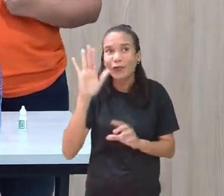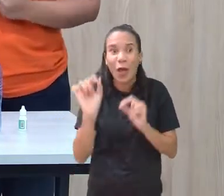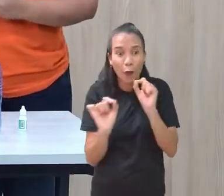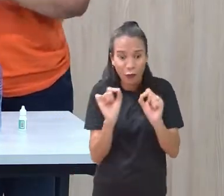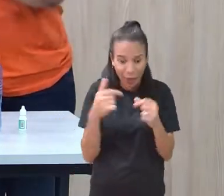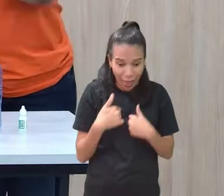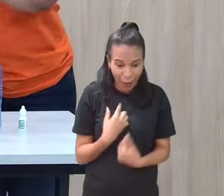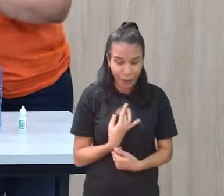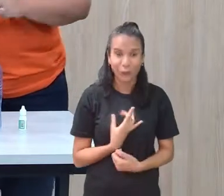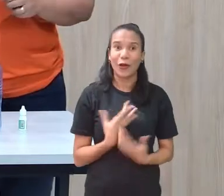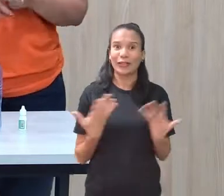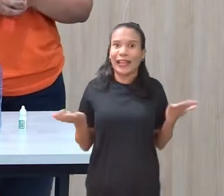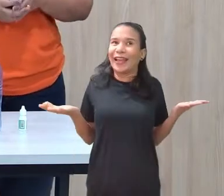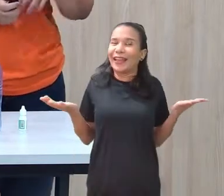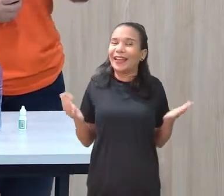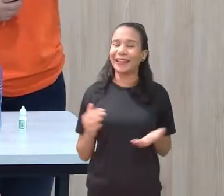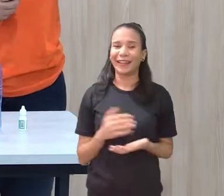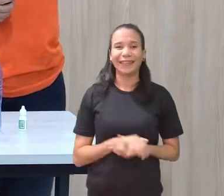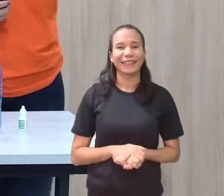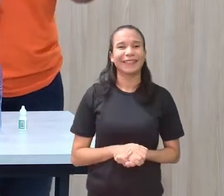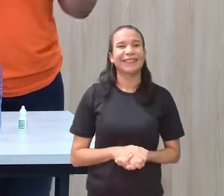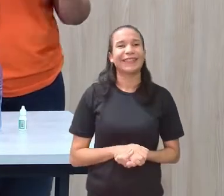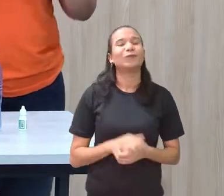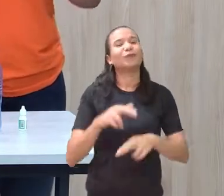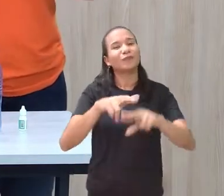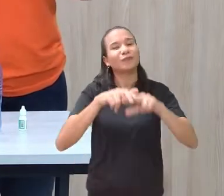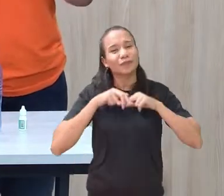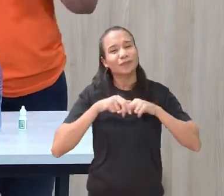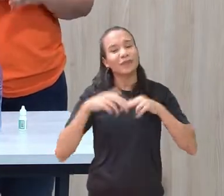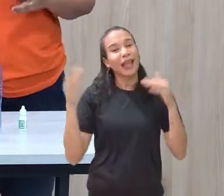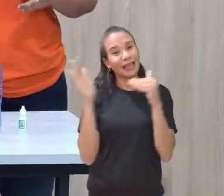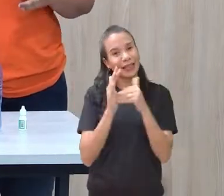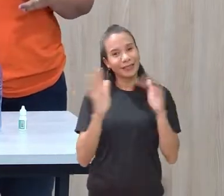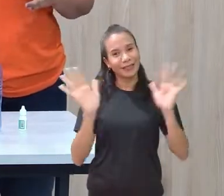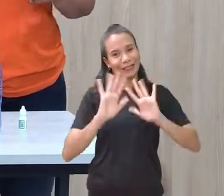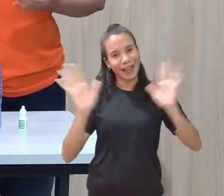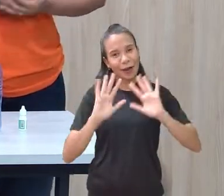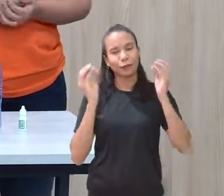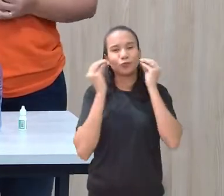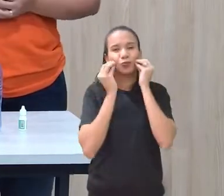mim sem você aqui. Mas olha, gente, que coisa. Então, até a próxima.